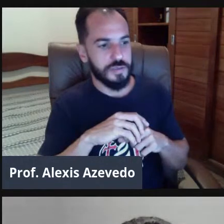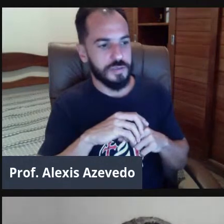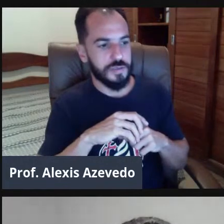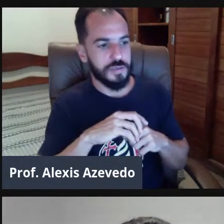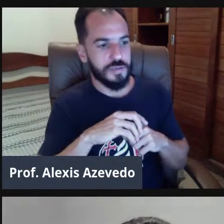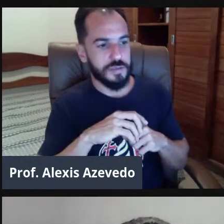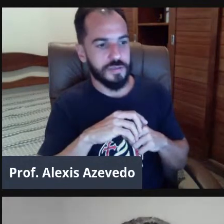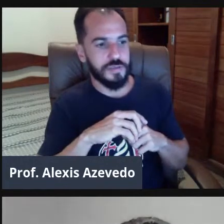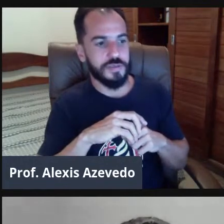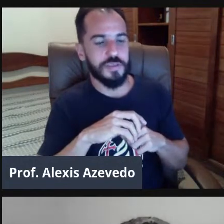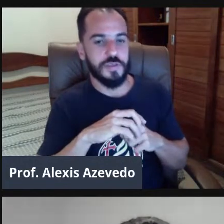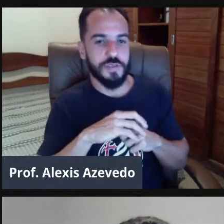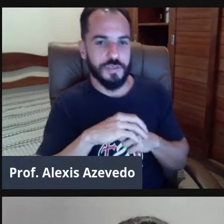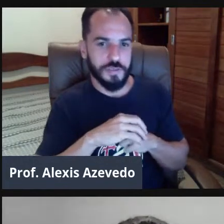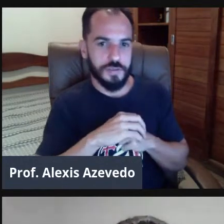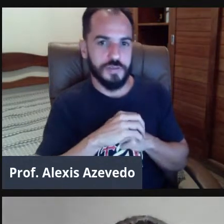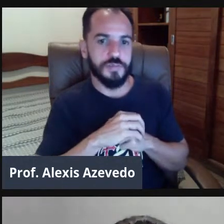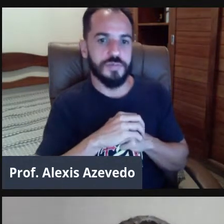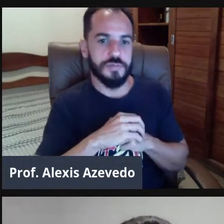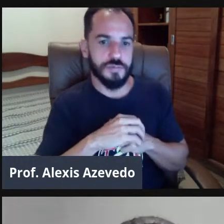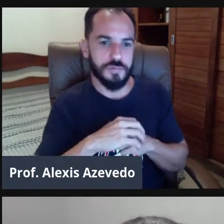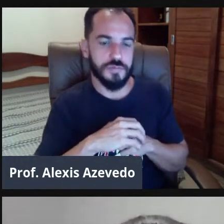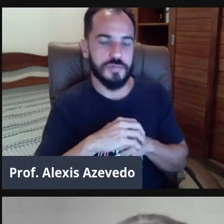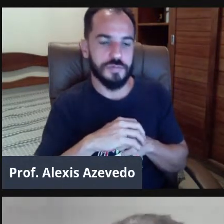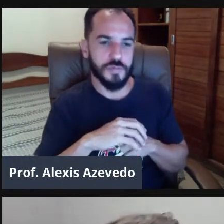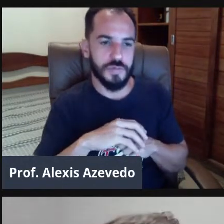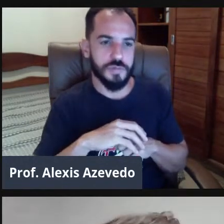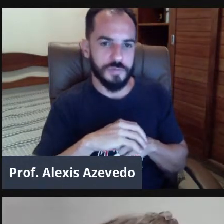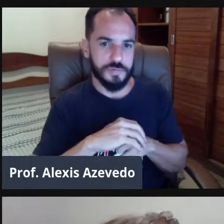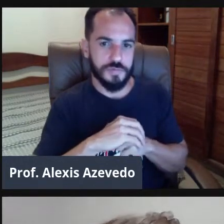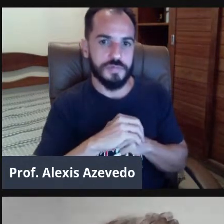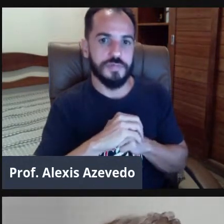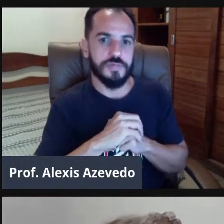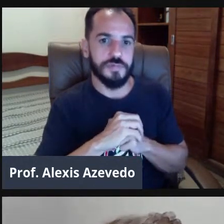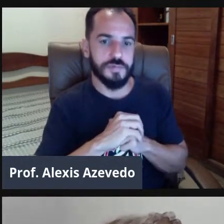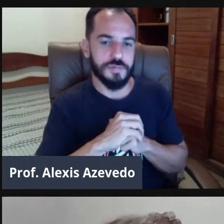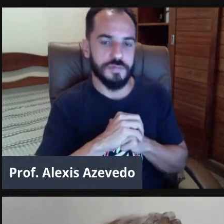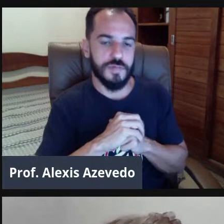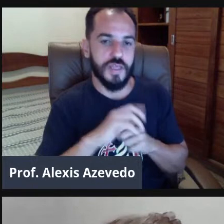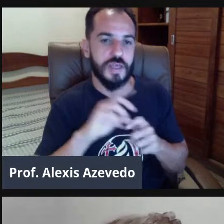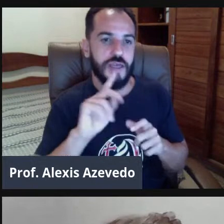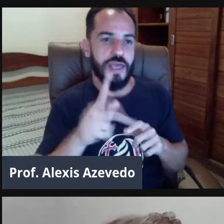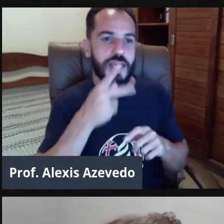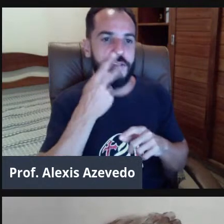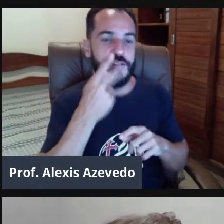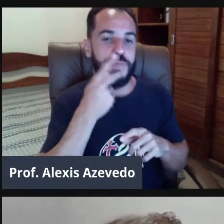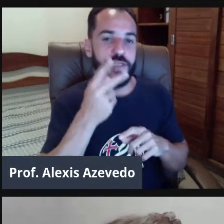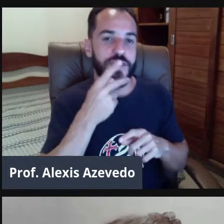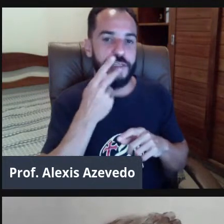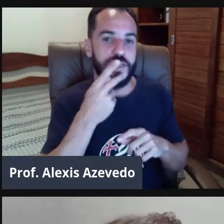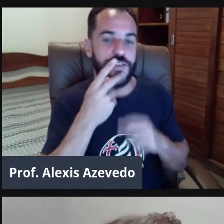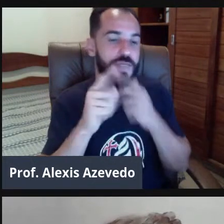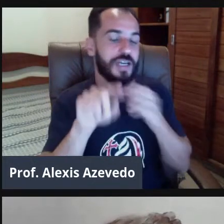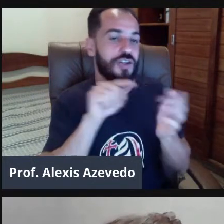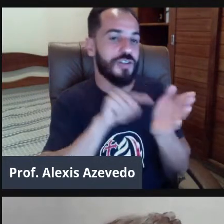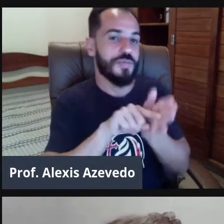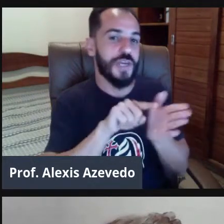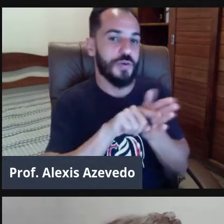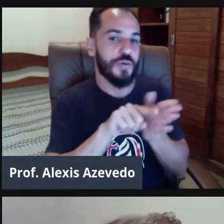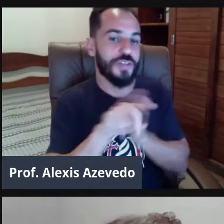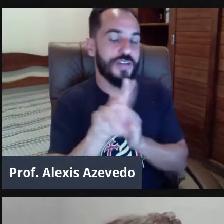termos estão sendo discutidos. Está muito em moda falar artes visuais, né? Mas eu lembro que isso é uma moda,